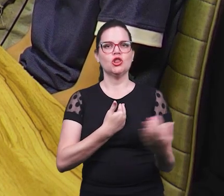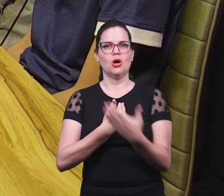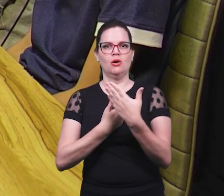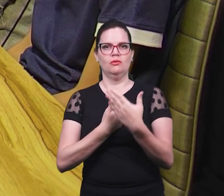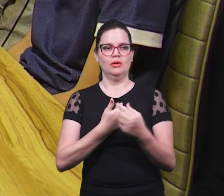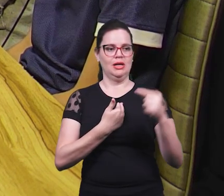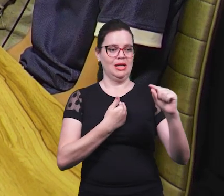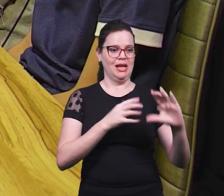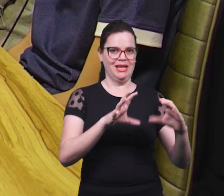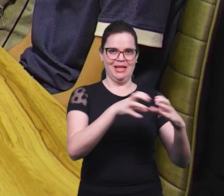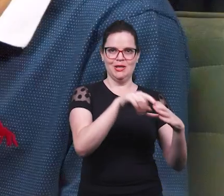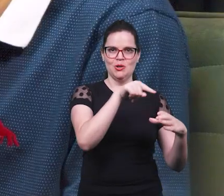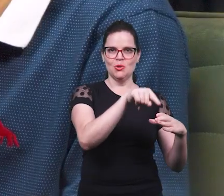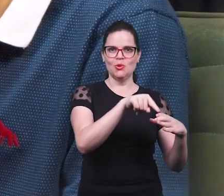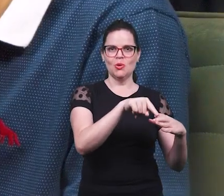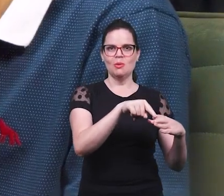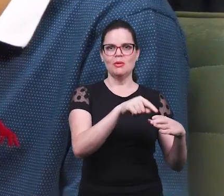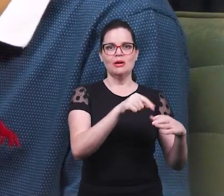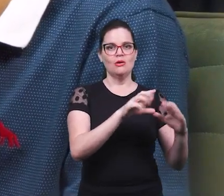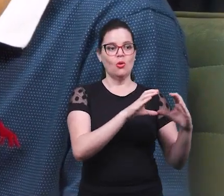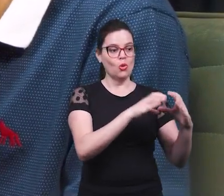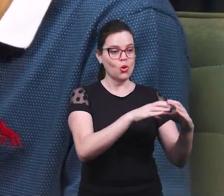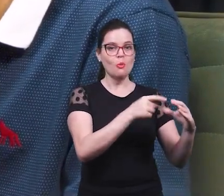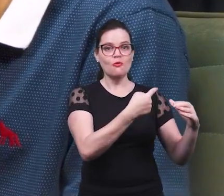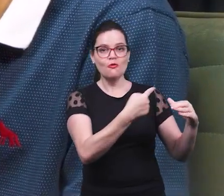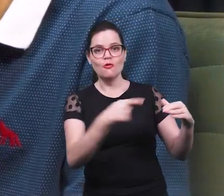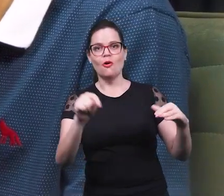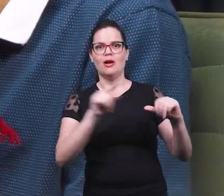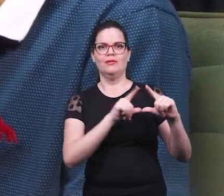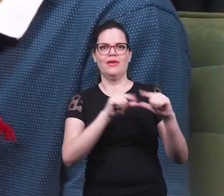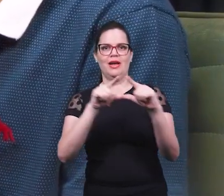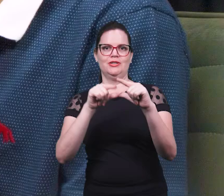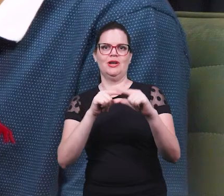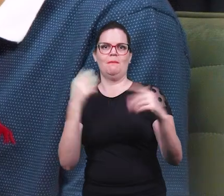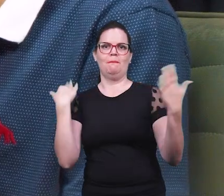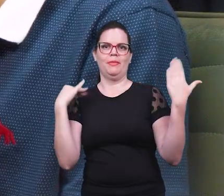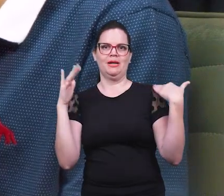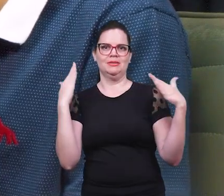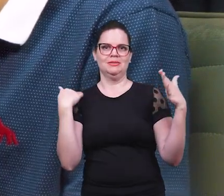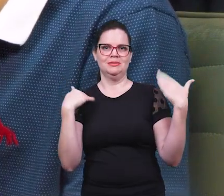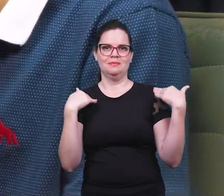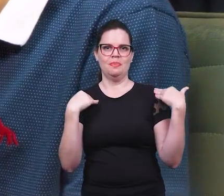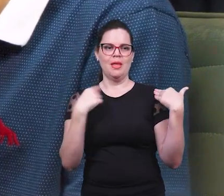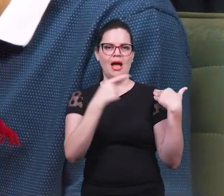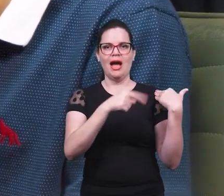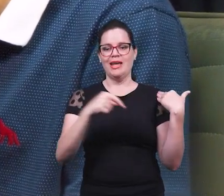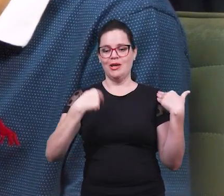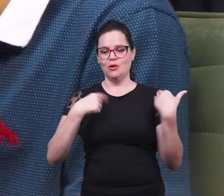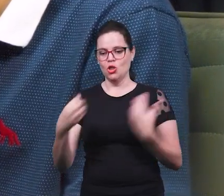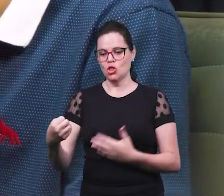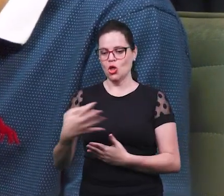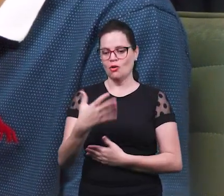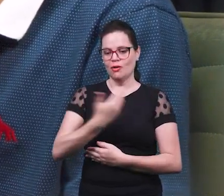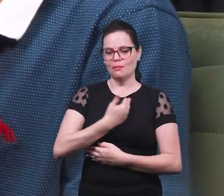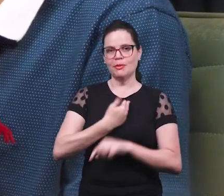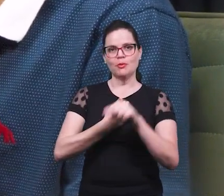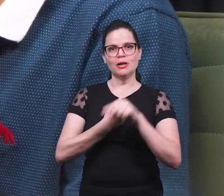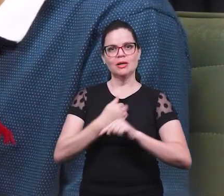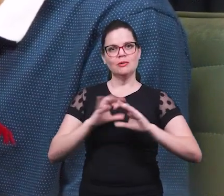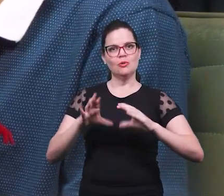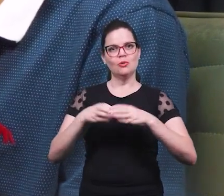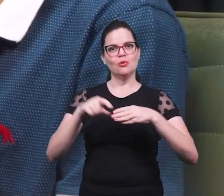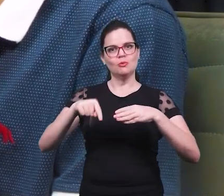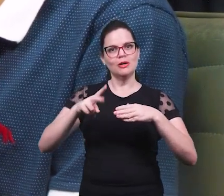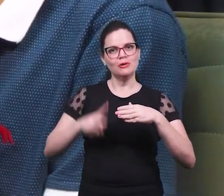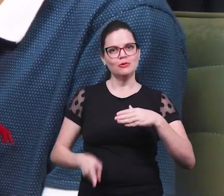grupo que eu tinha falado, ele foi quase todo o grupo para o passeio. Então eu acabei criando novas amizades